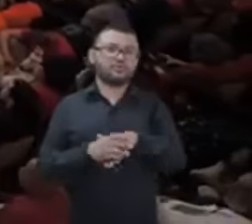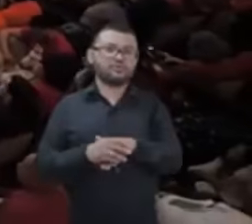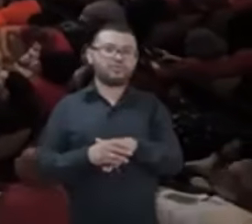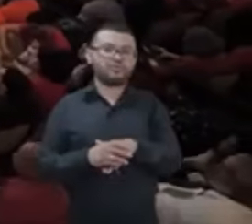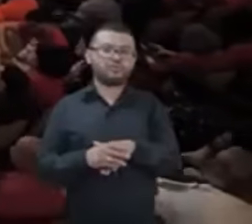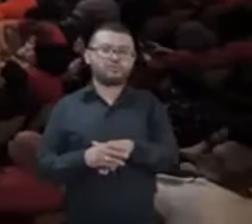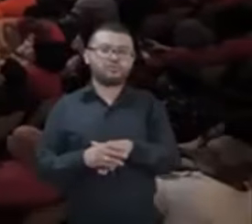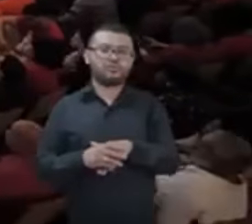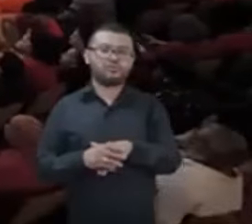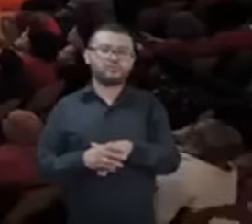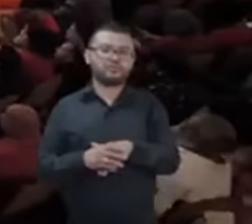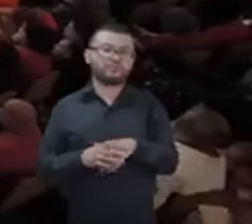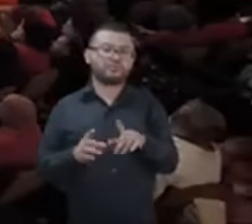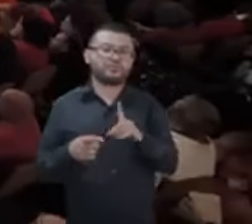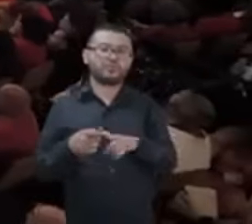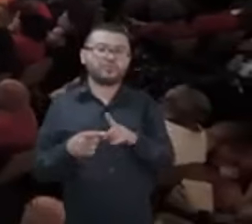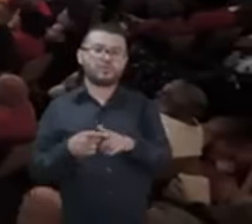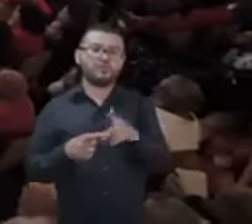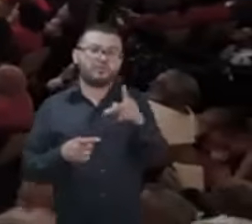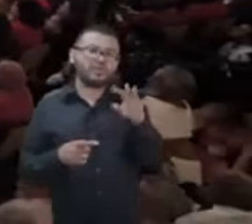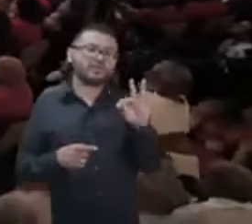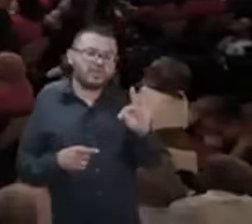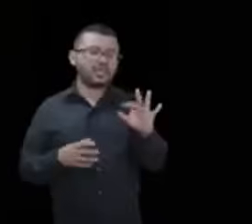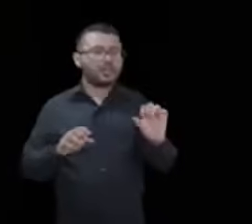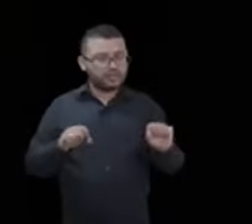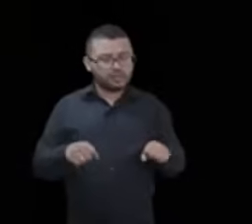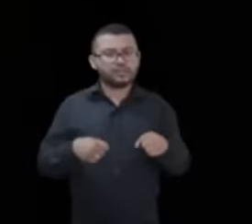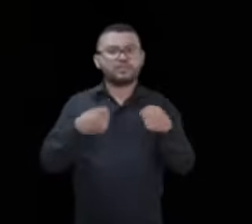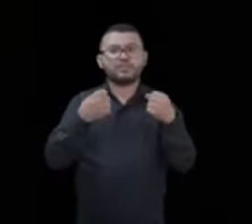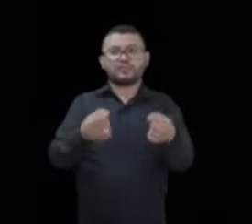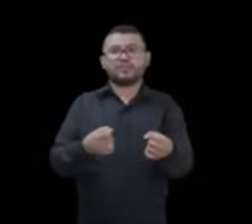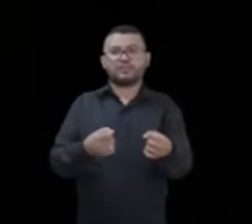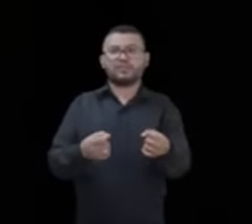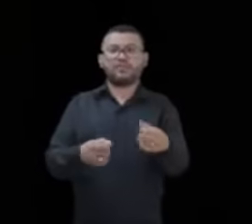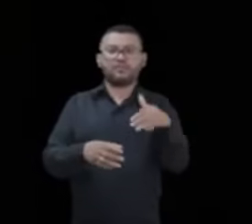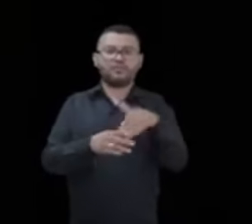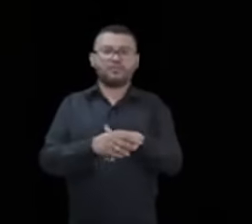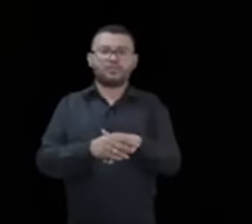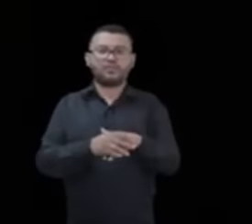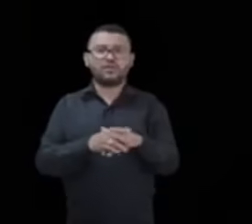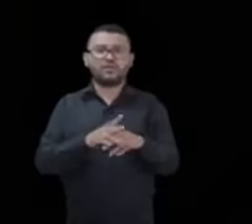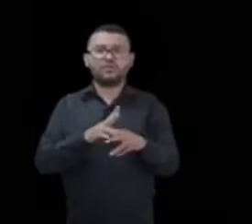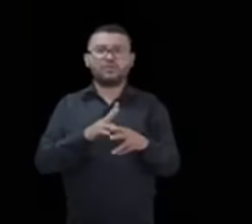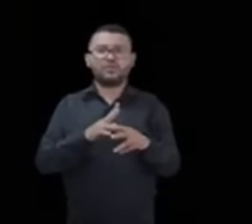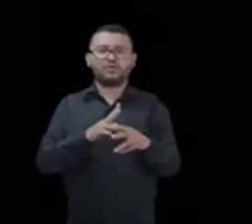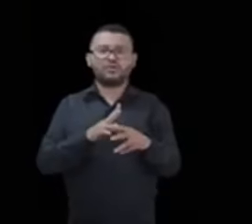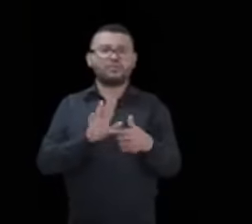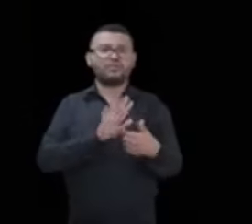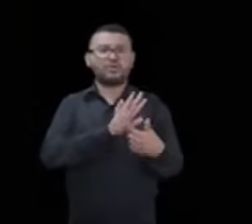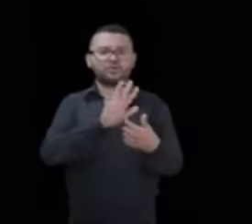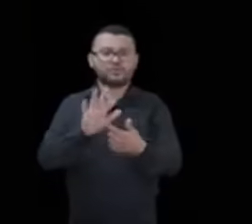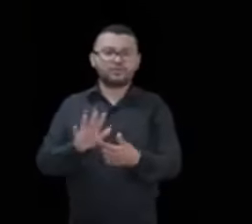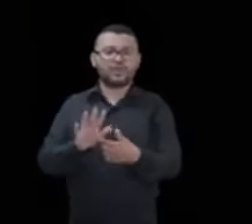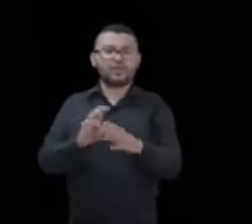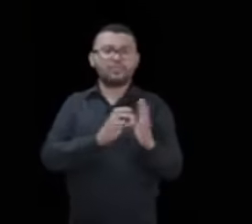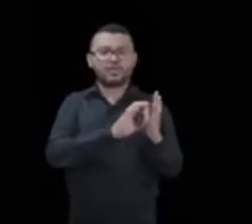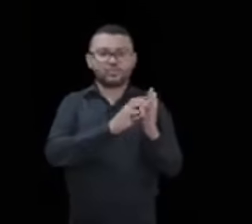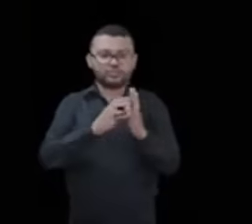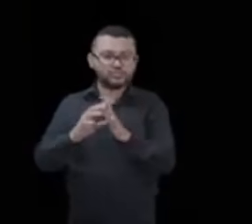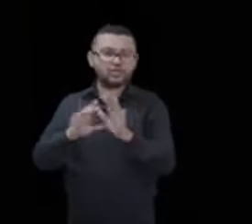lista, porque o PT sempre defendeu o voto em lista para fortalecimento dos